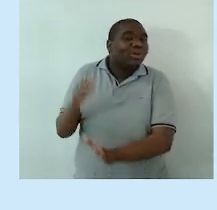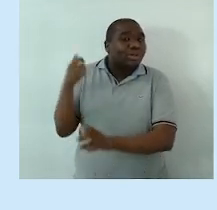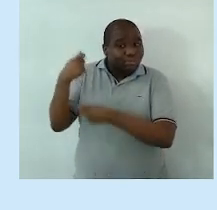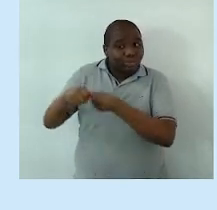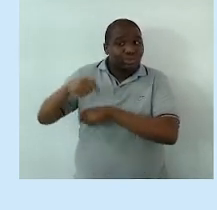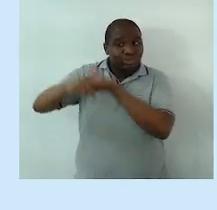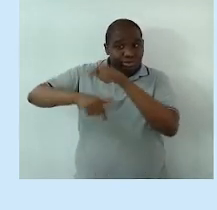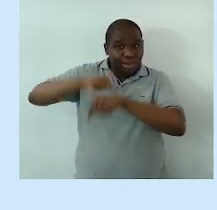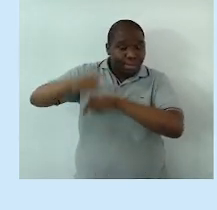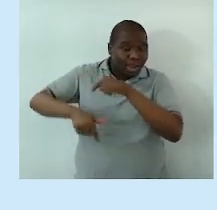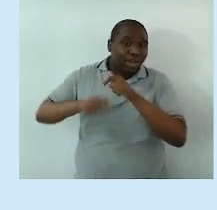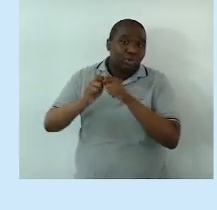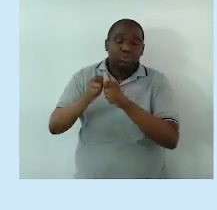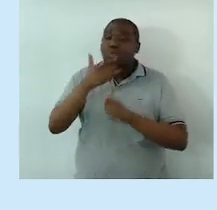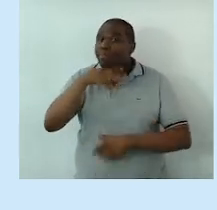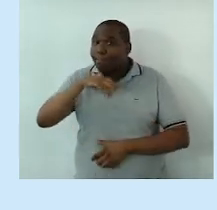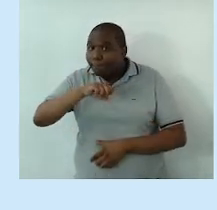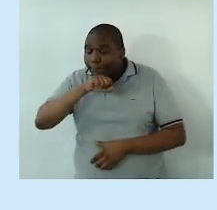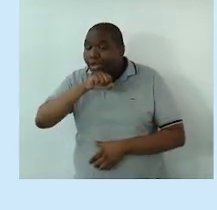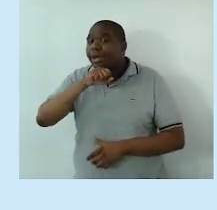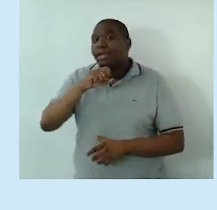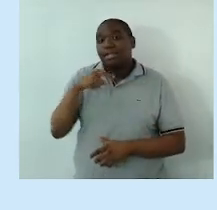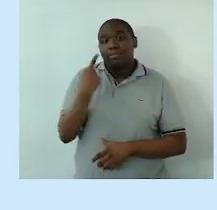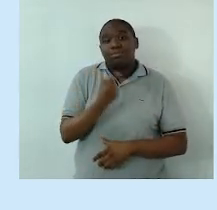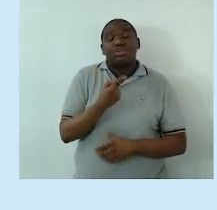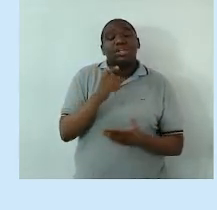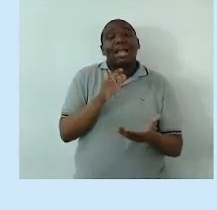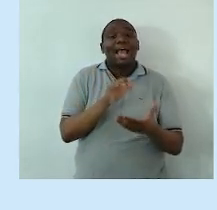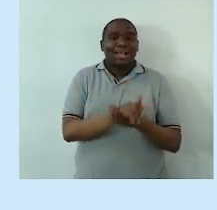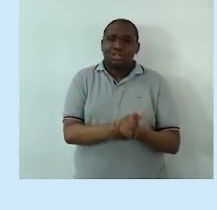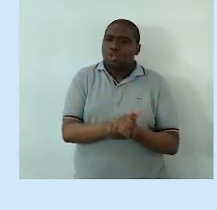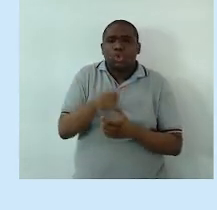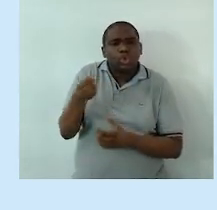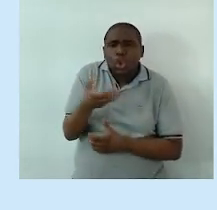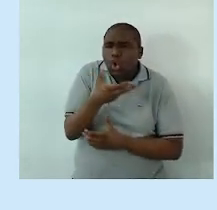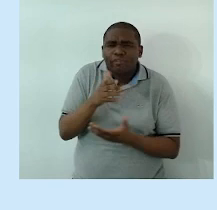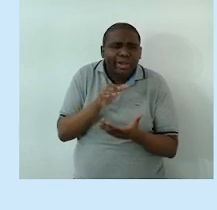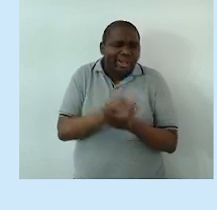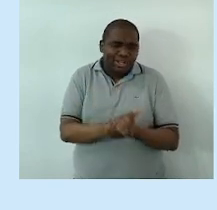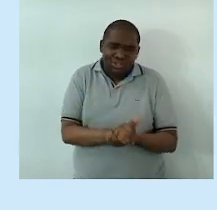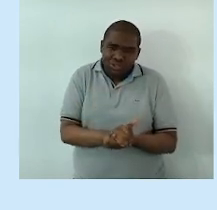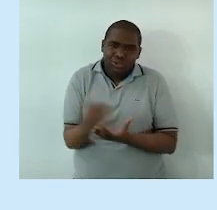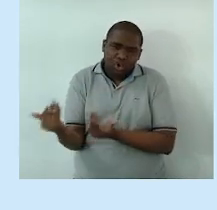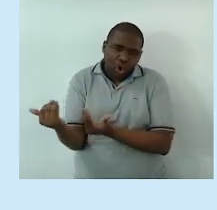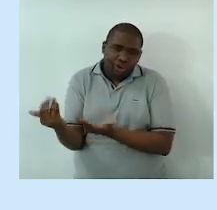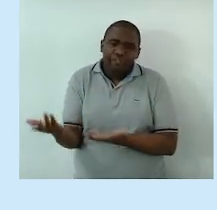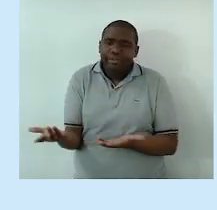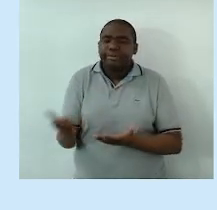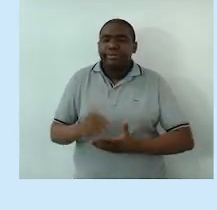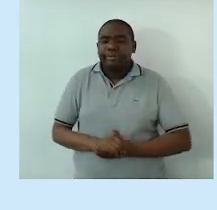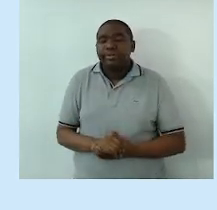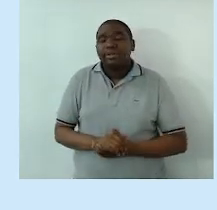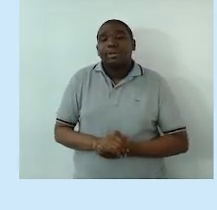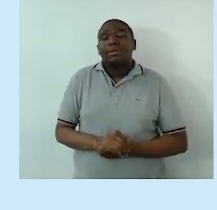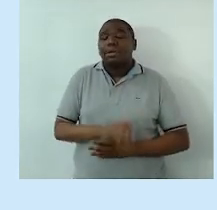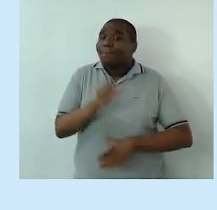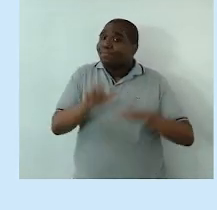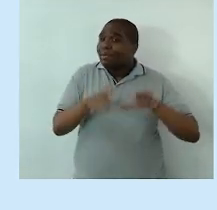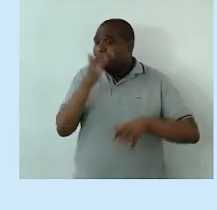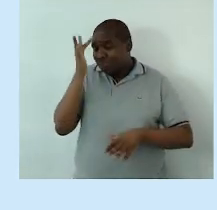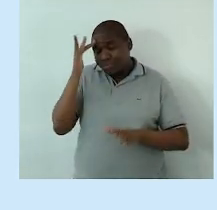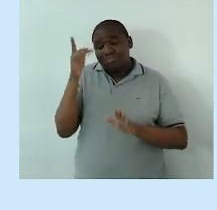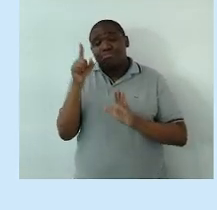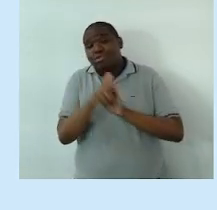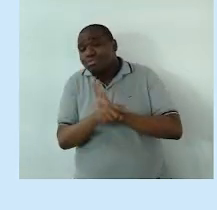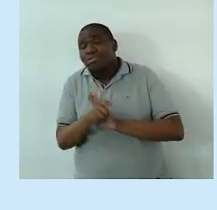junto com o comércio do pai, né, casou cedo, mas enfim, há controvérsias da ida dele para